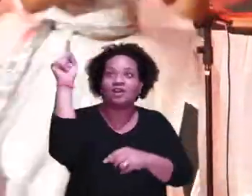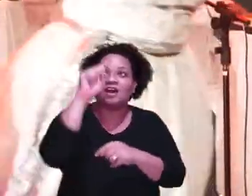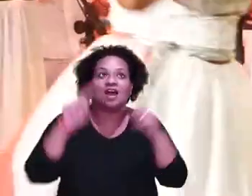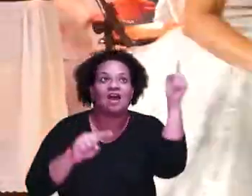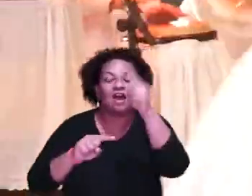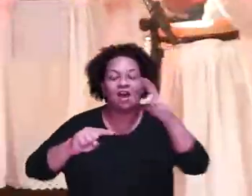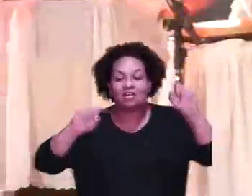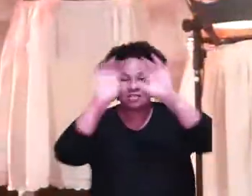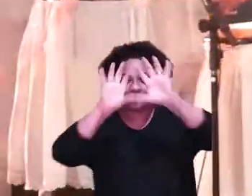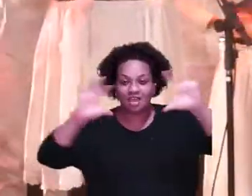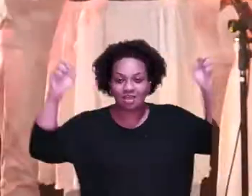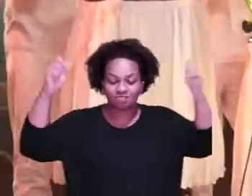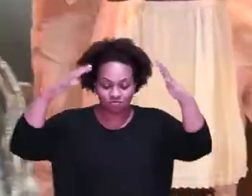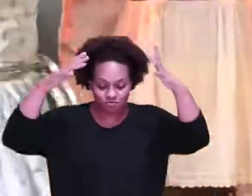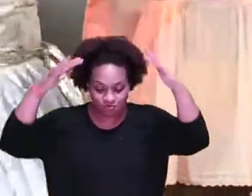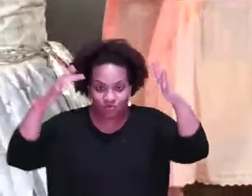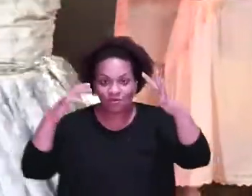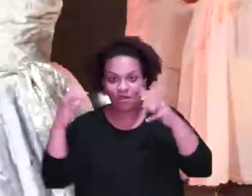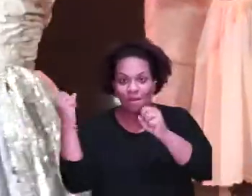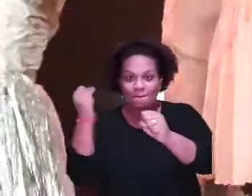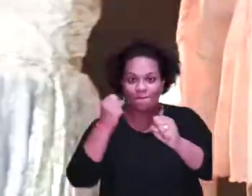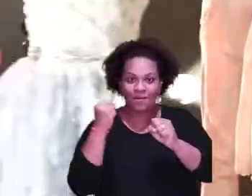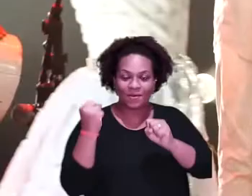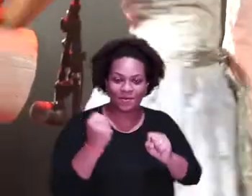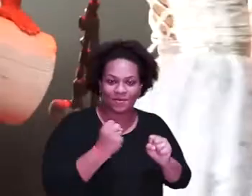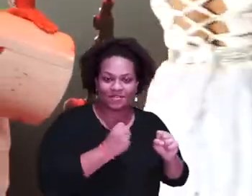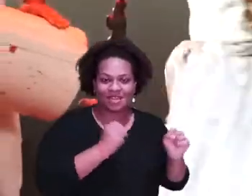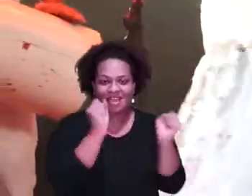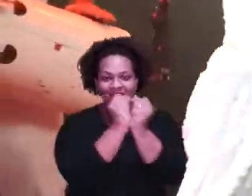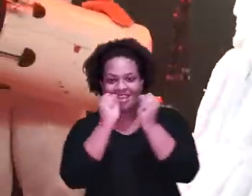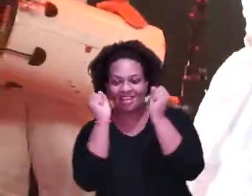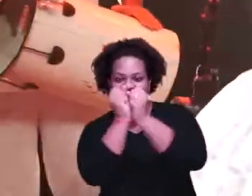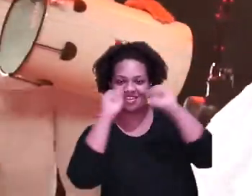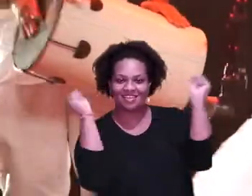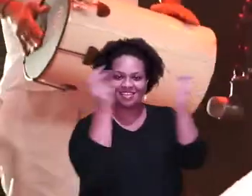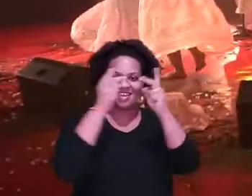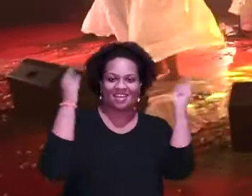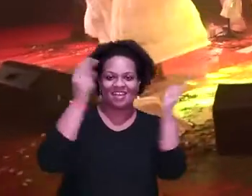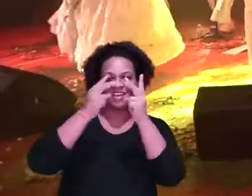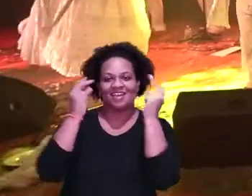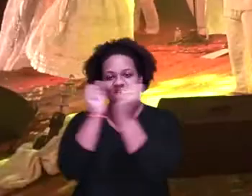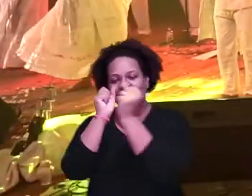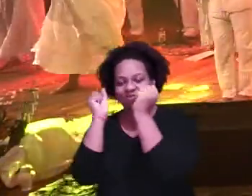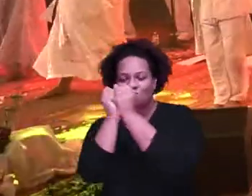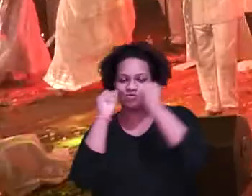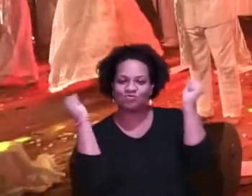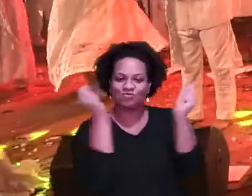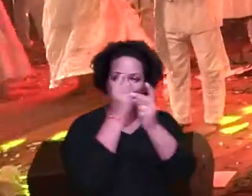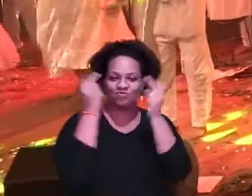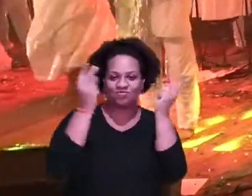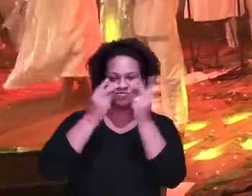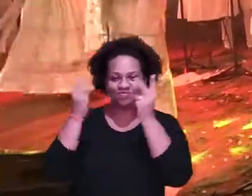desculpando raio que corta o céu que remete o meu poder olhar piada